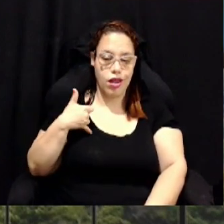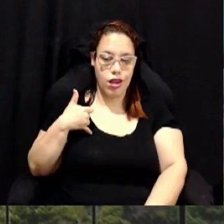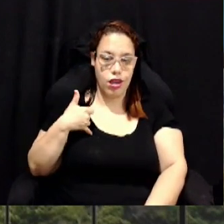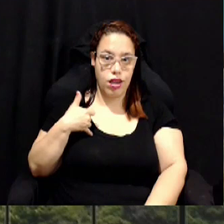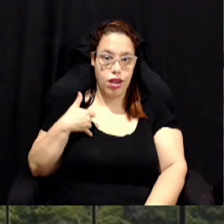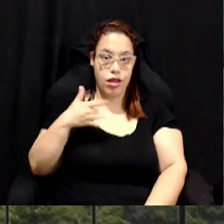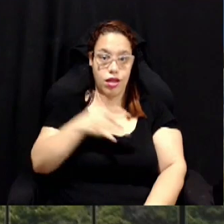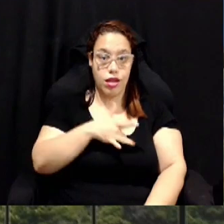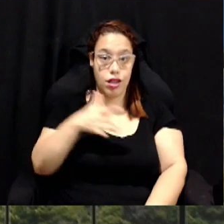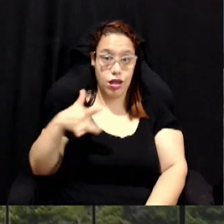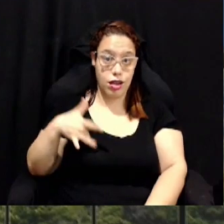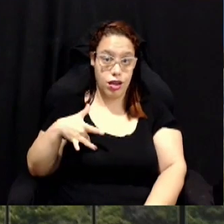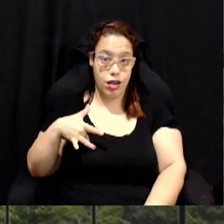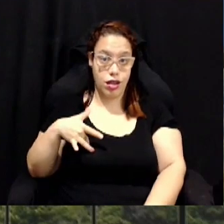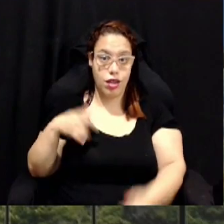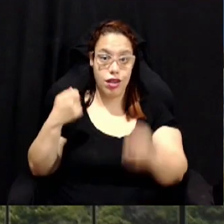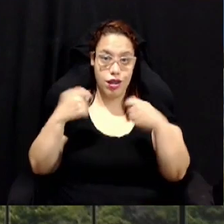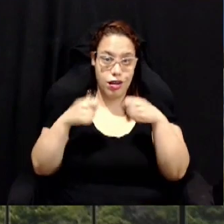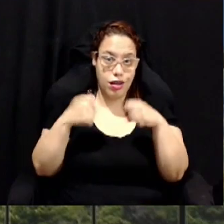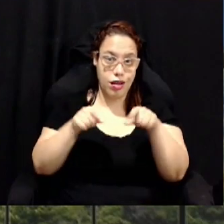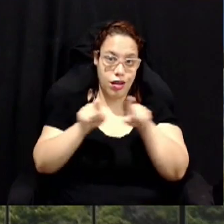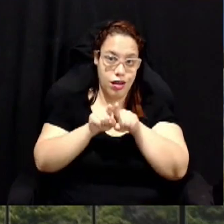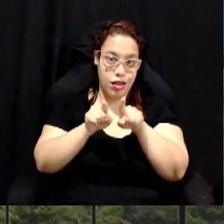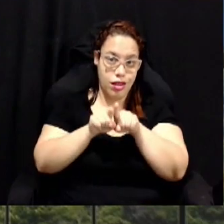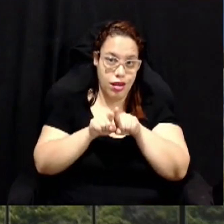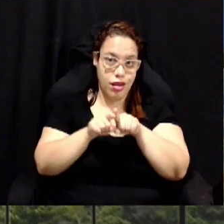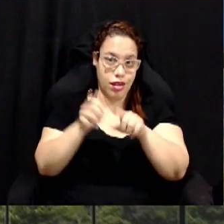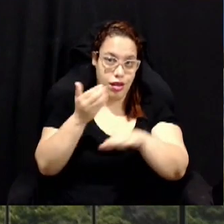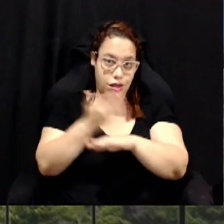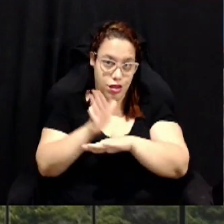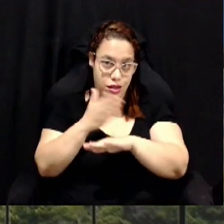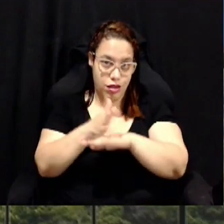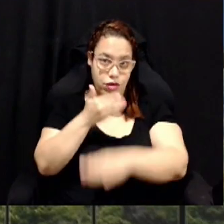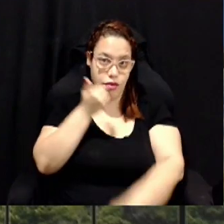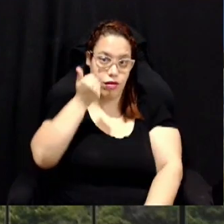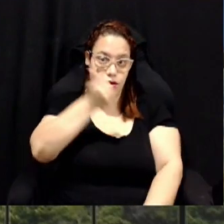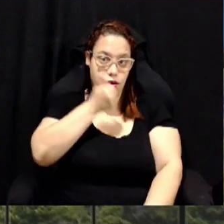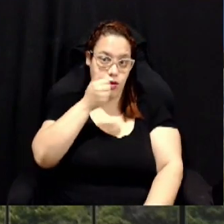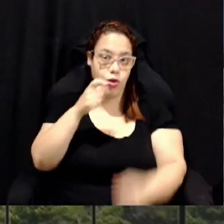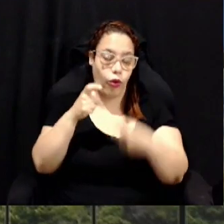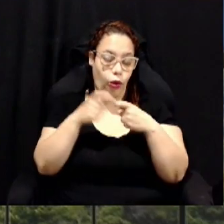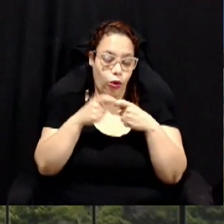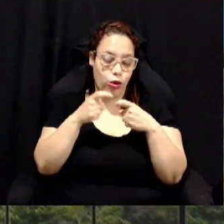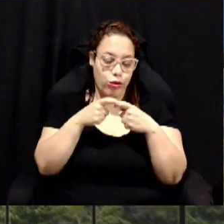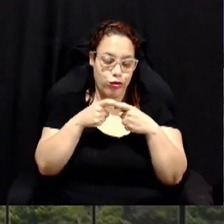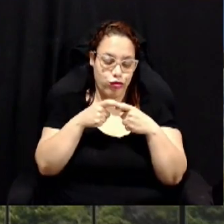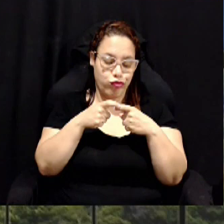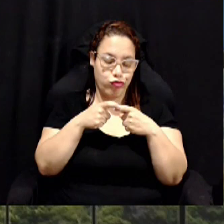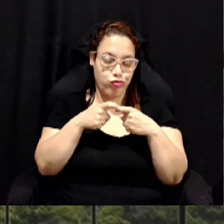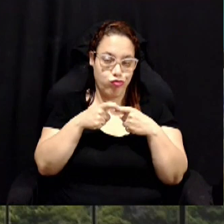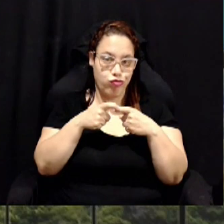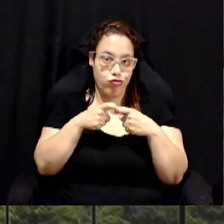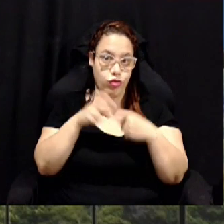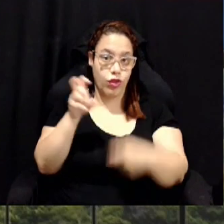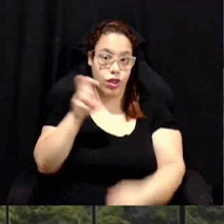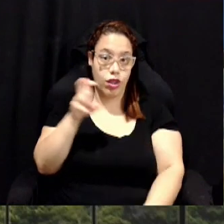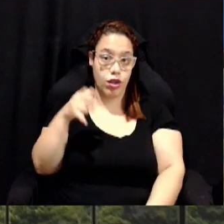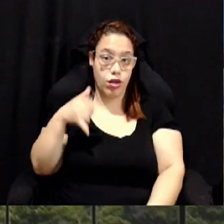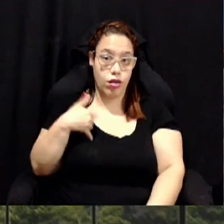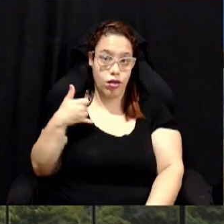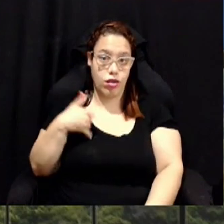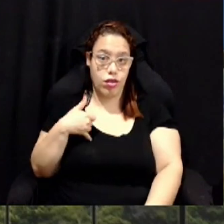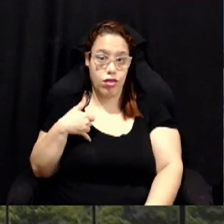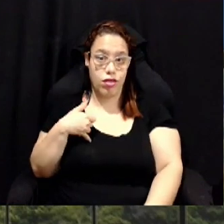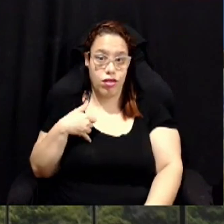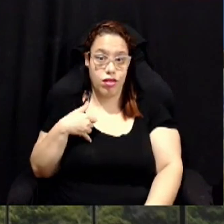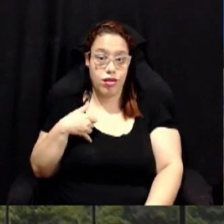saúde, é preciso também capacitar melhor os nossos médicos, já que 5 anos é um tempo precioso, né,